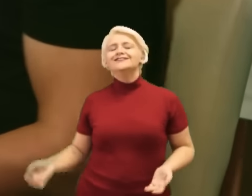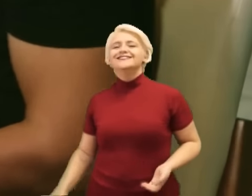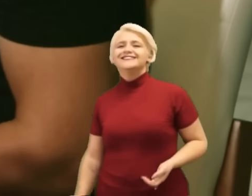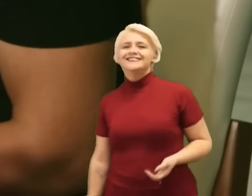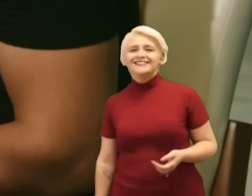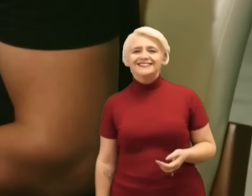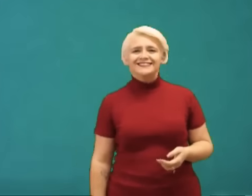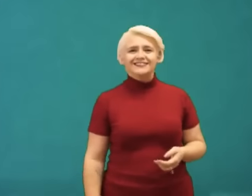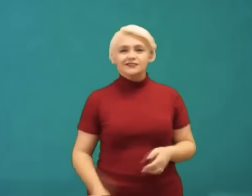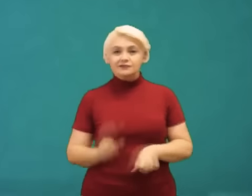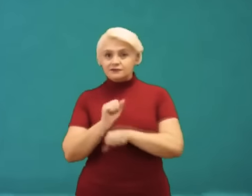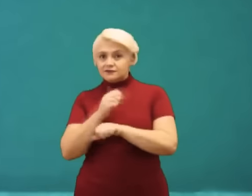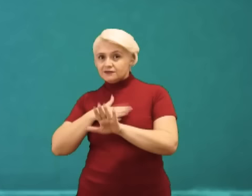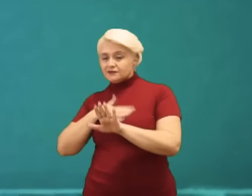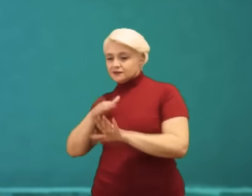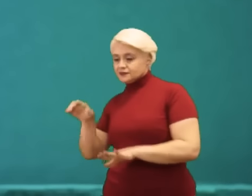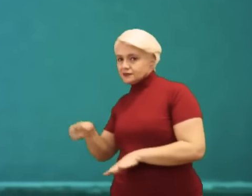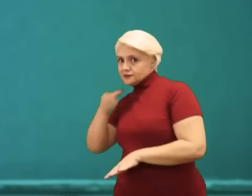Vou dar um gole aqui no suco.